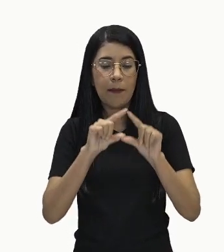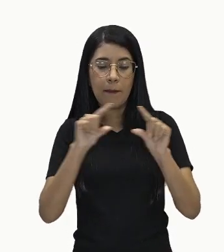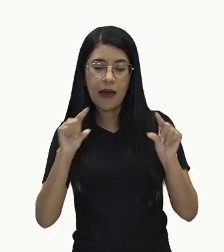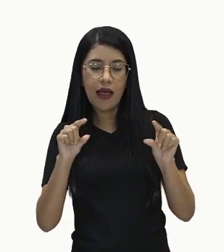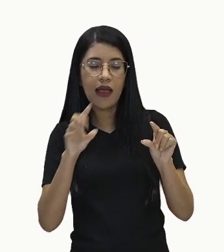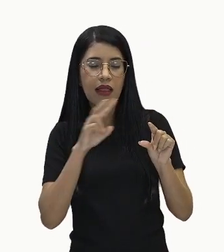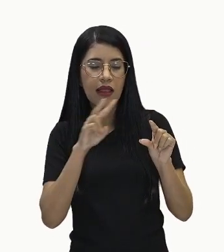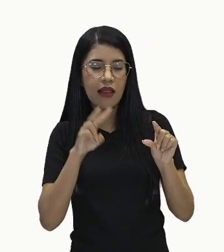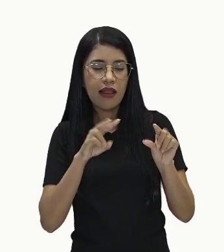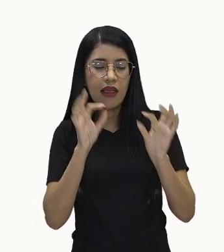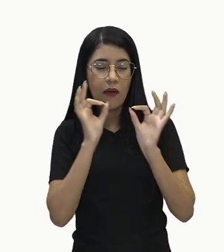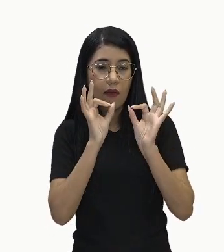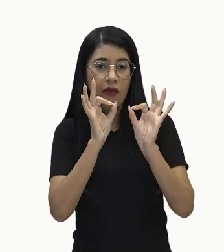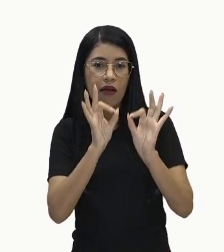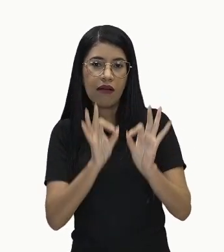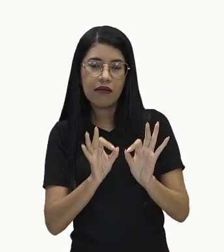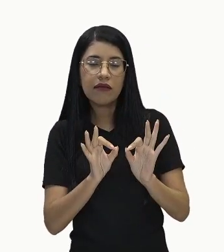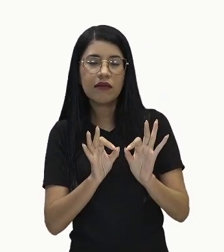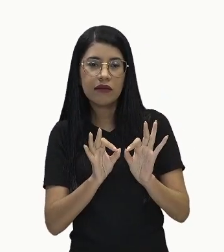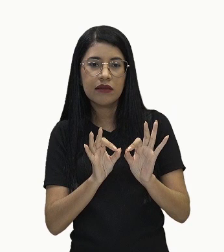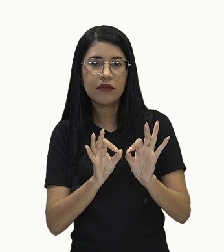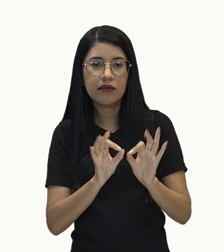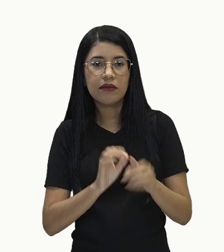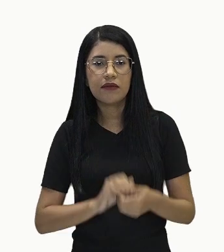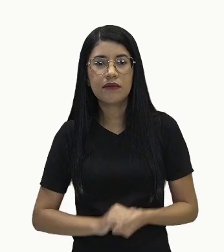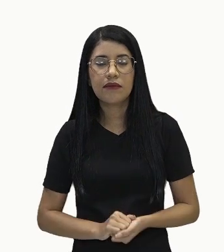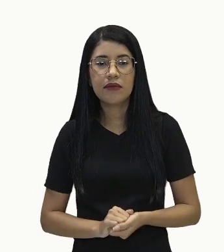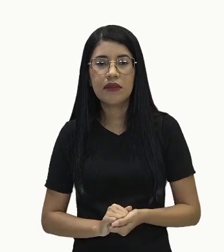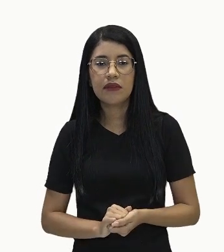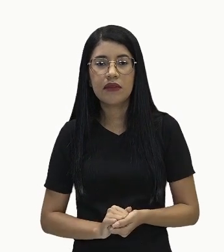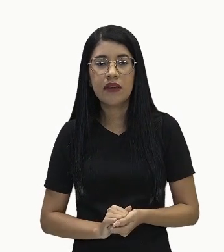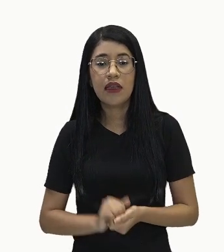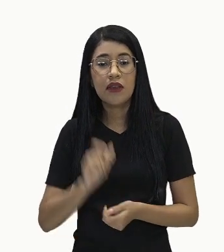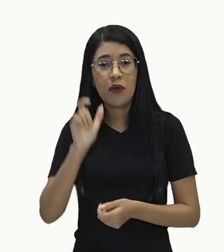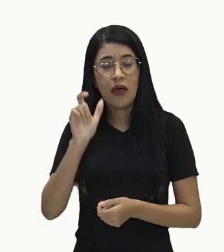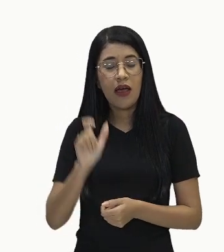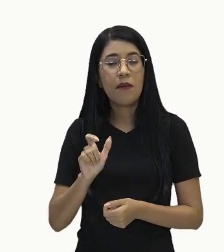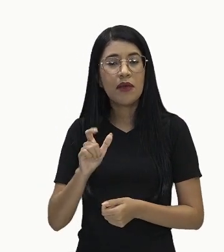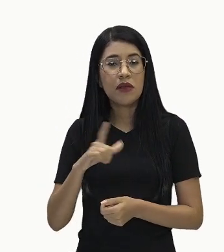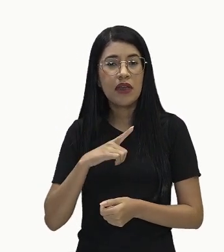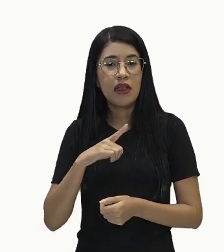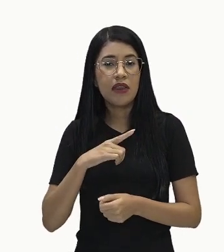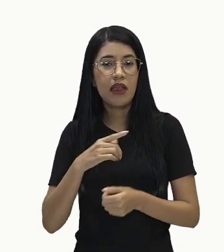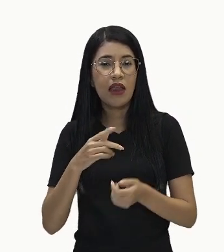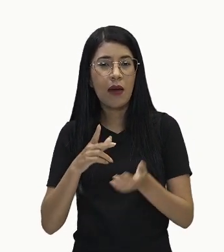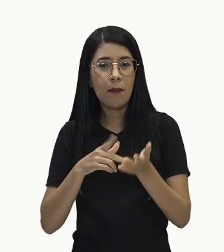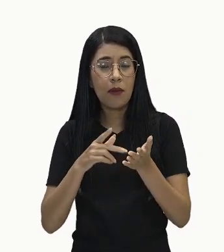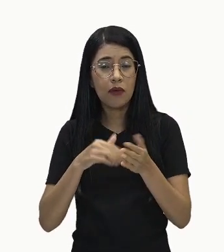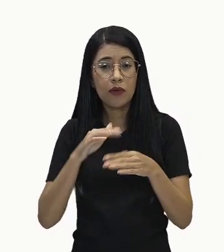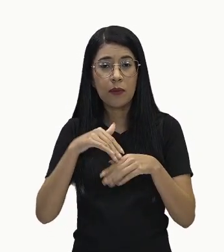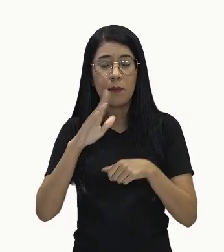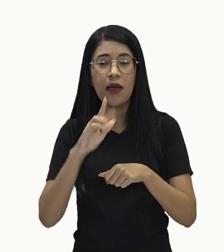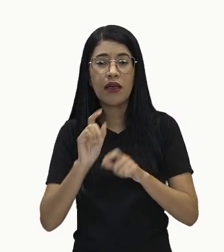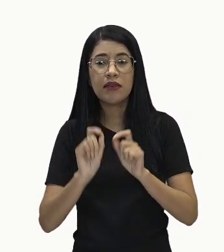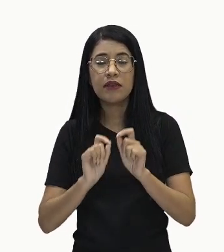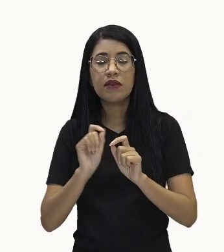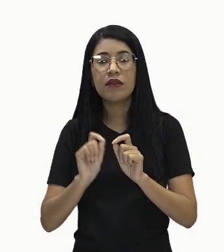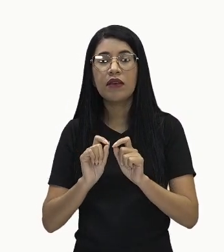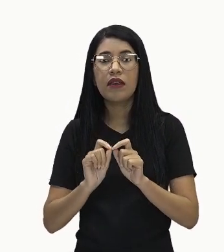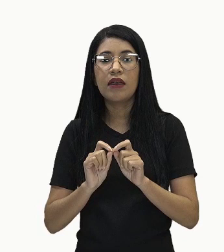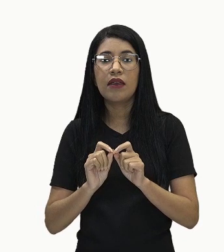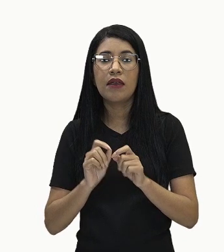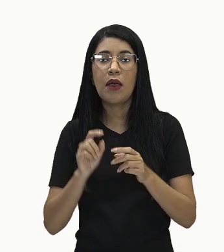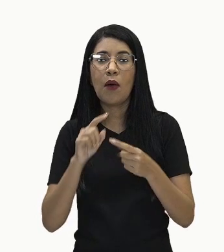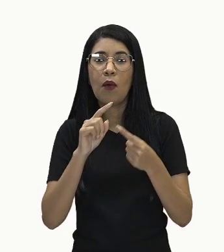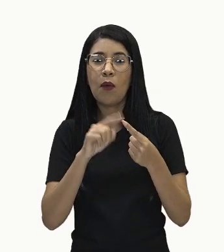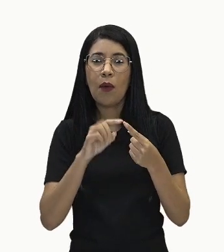tu acertar no chute é de 20%. Então pega o comando da questão, que é a pergunta, e lê. E diz o seguinte: o candidato com